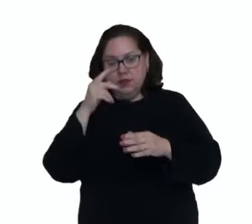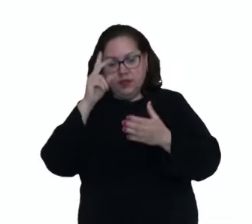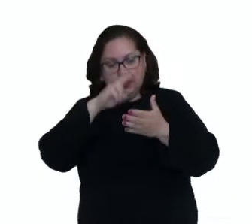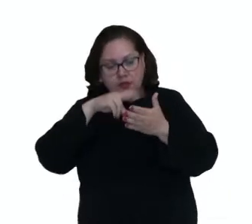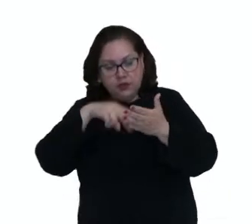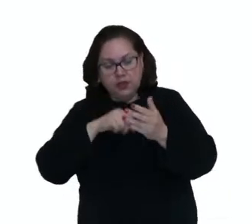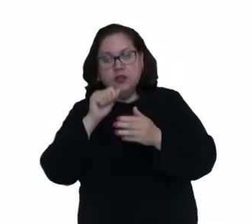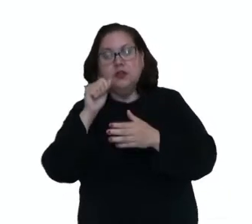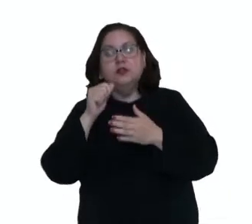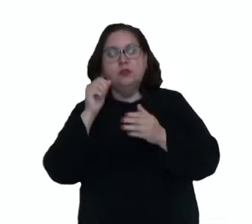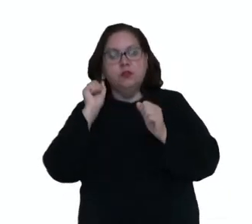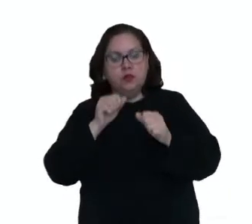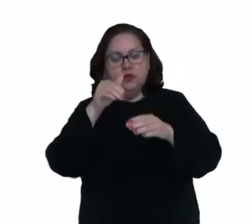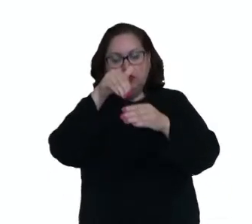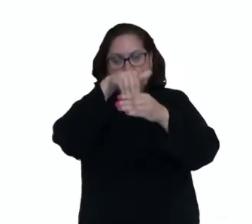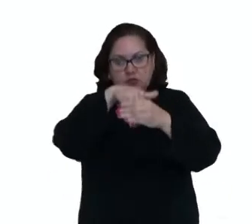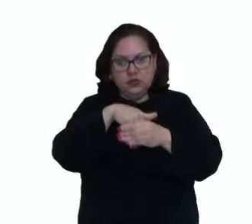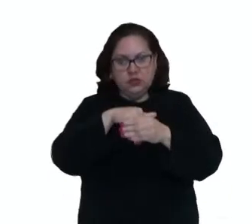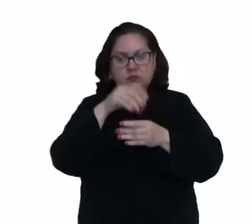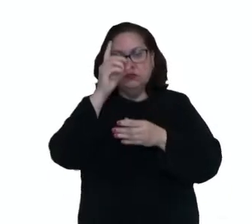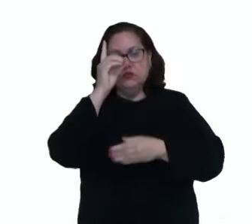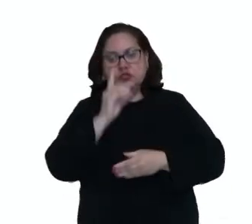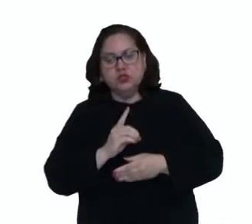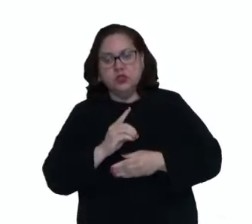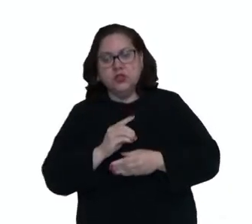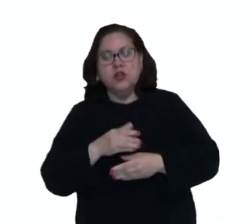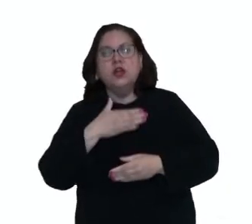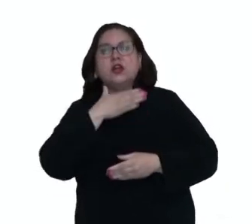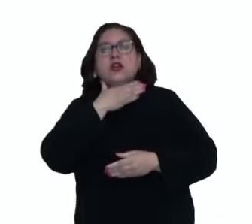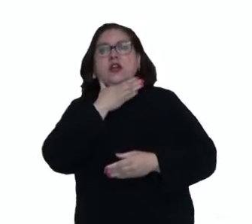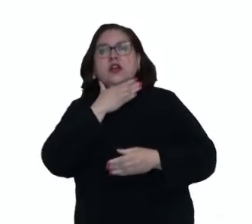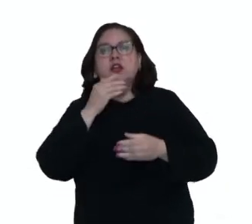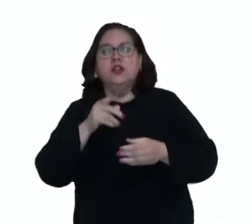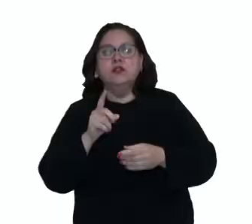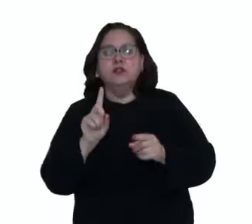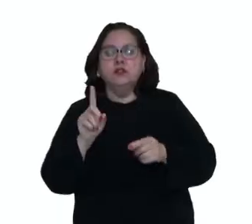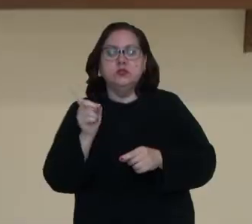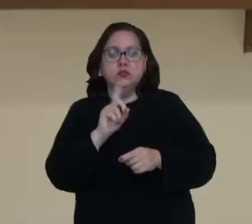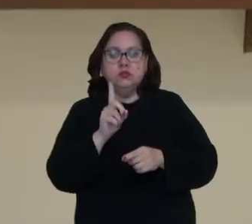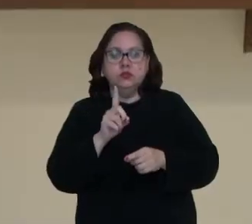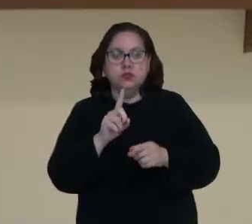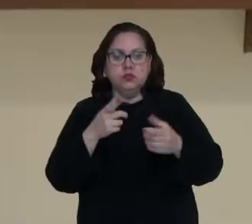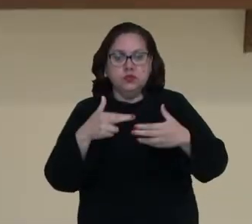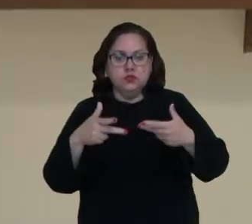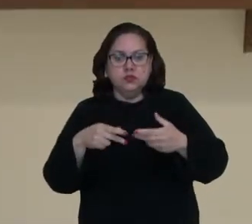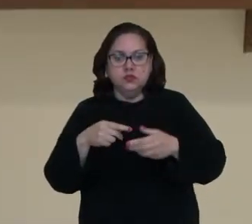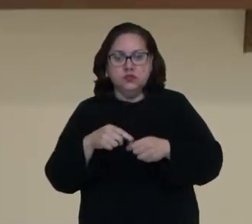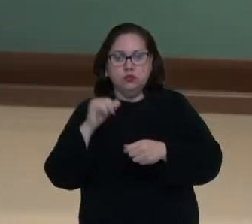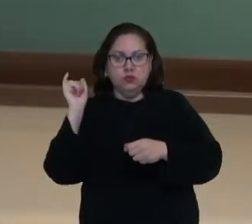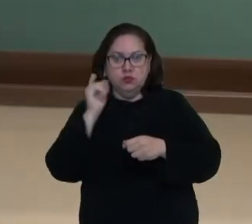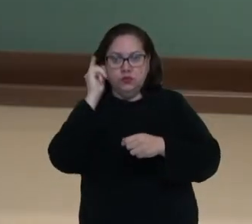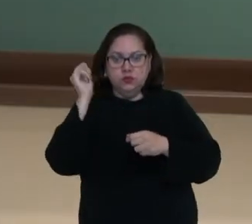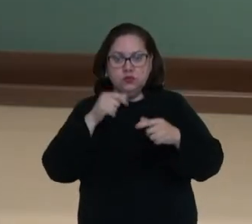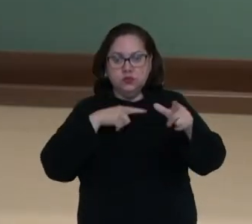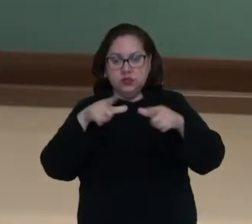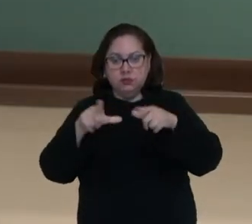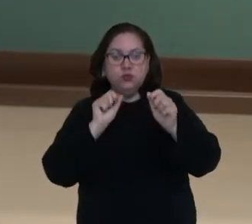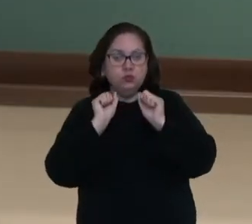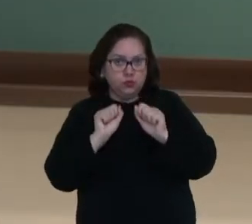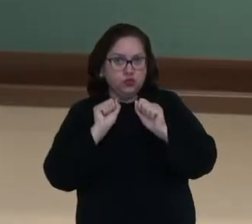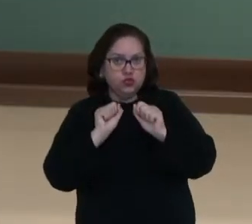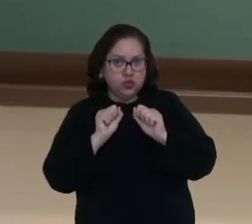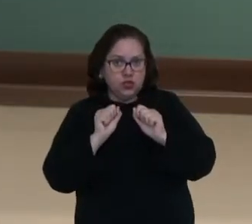poderem votar, né? E o direito à greve, exceto em atividades essenciais, ou seja, os trabalhadores